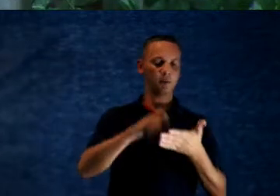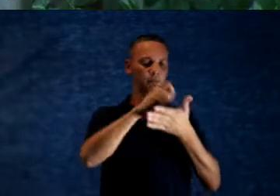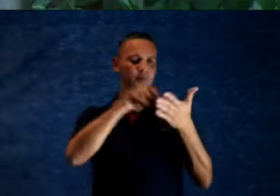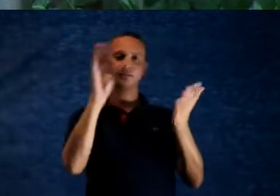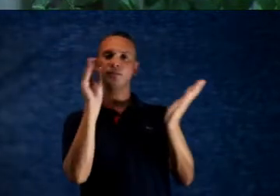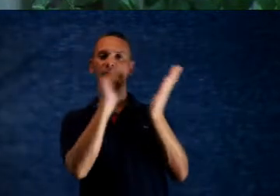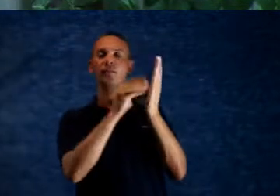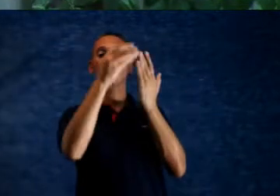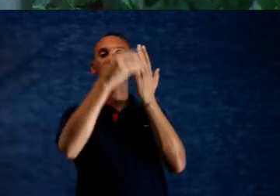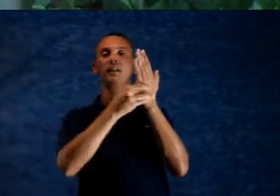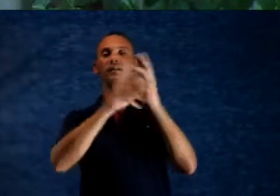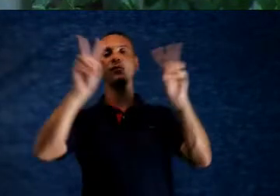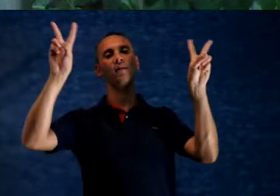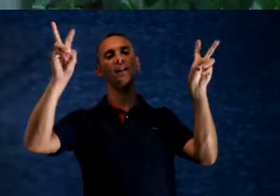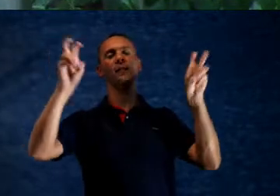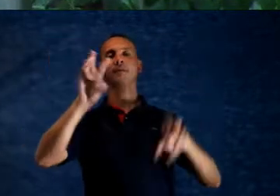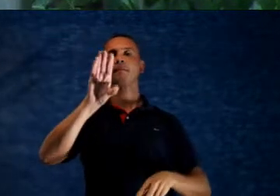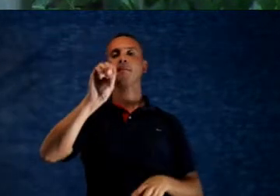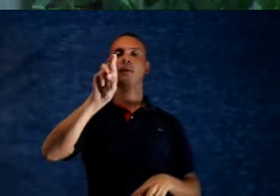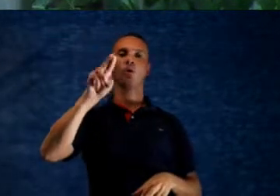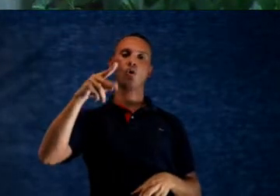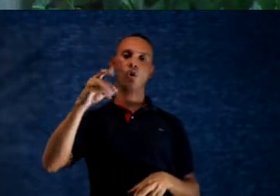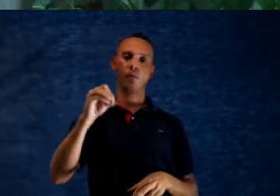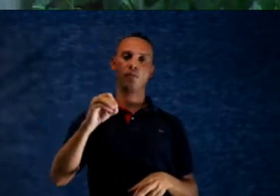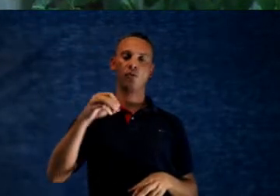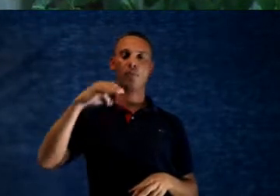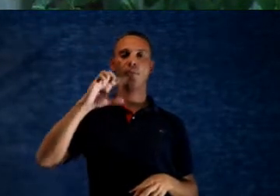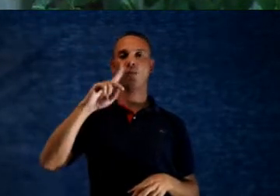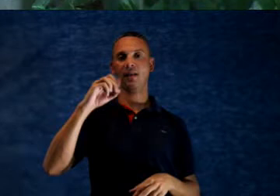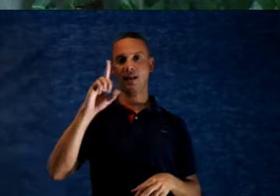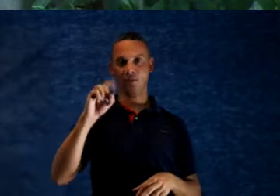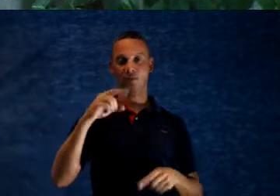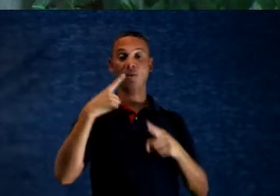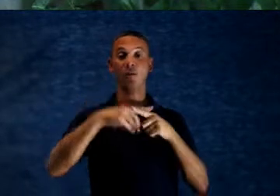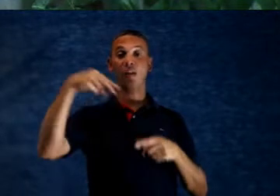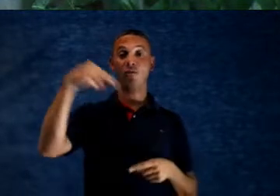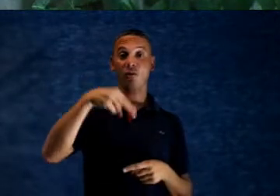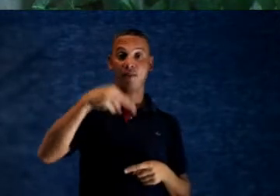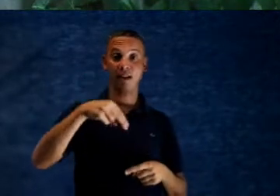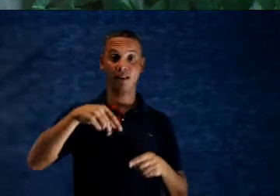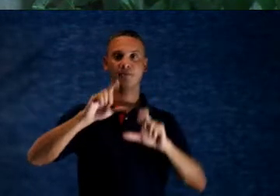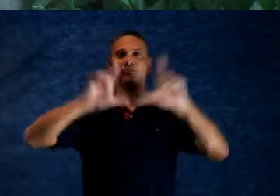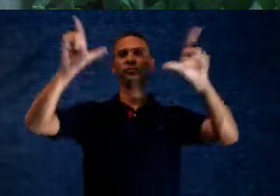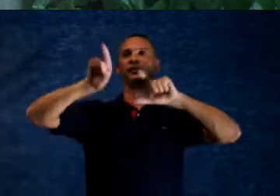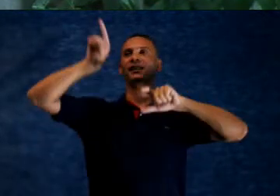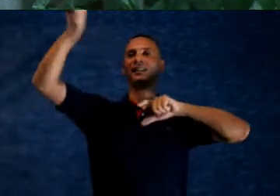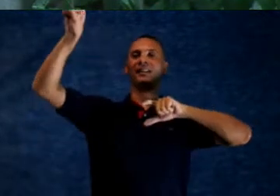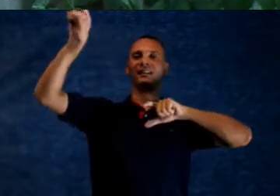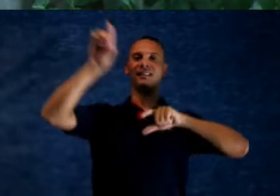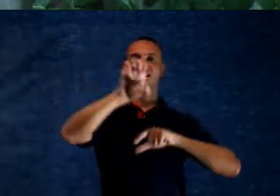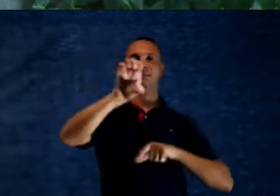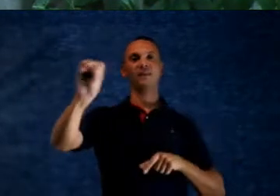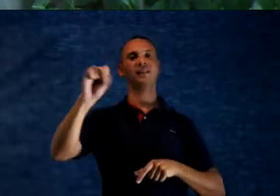livro Corpo Molhado, porque suas novelas eram passadas no litoral